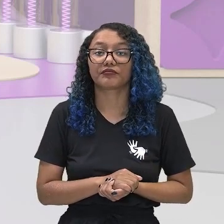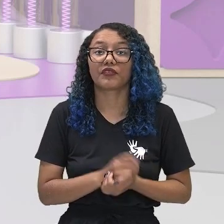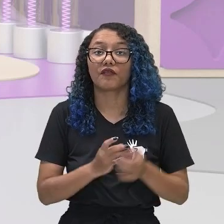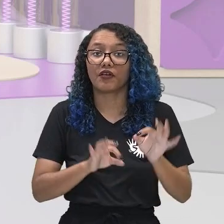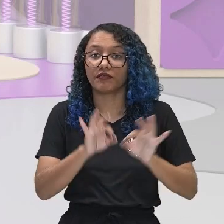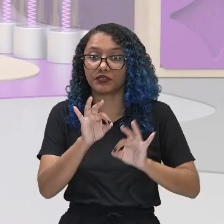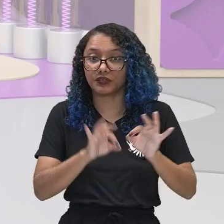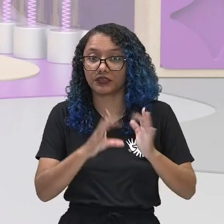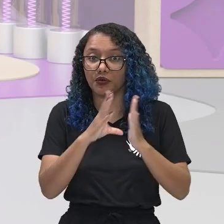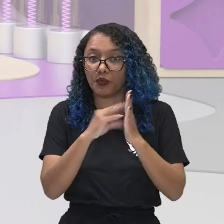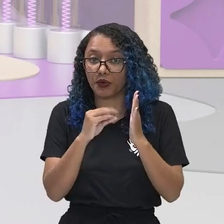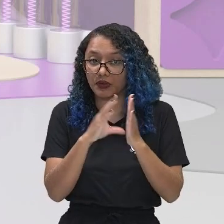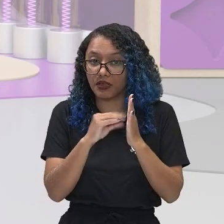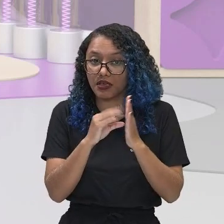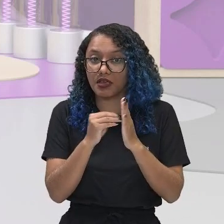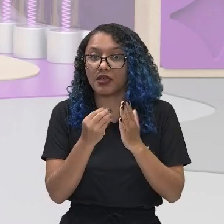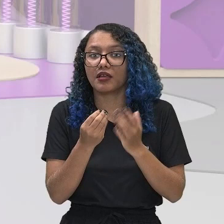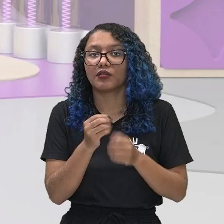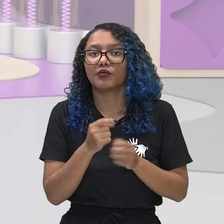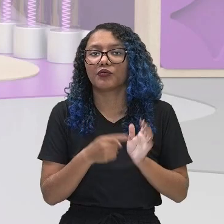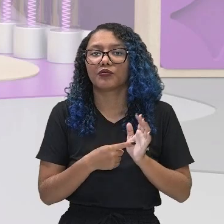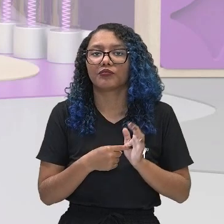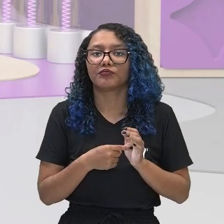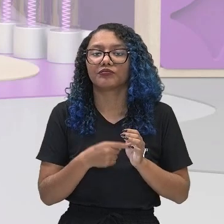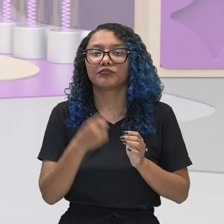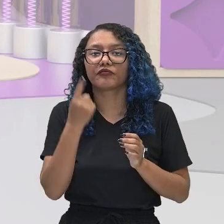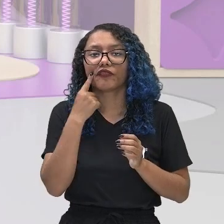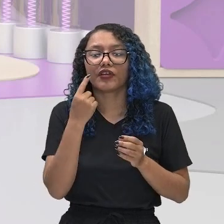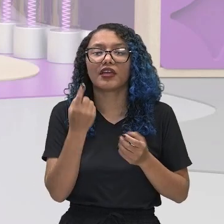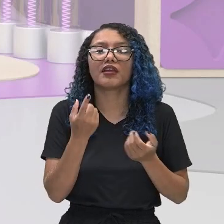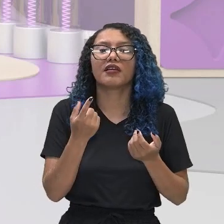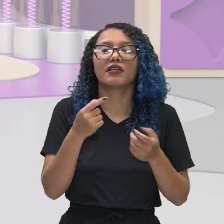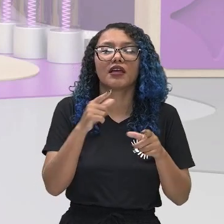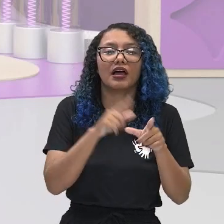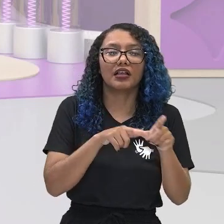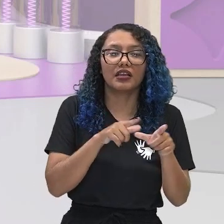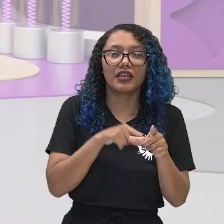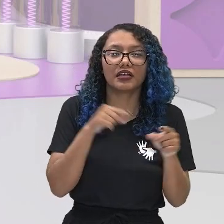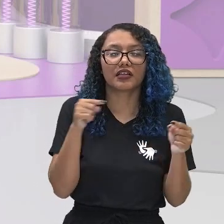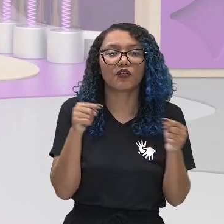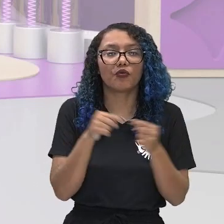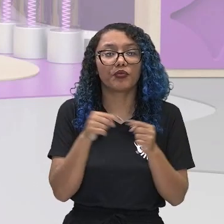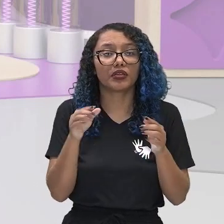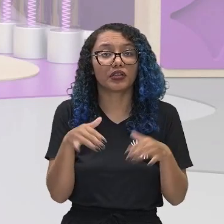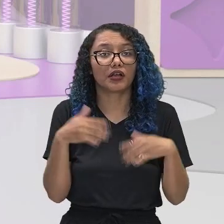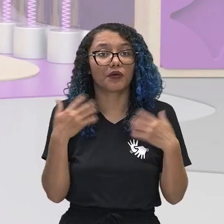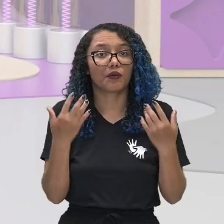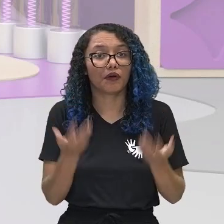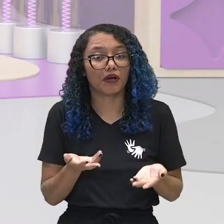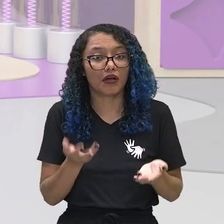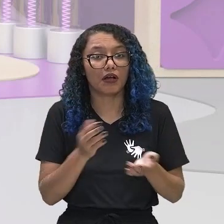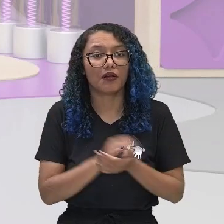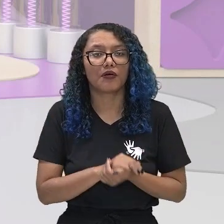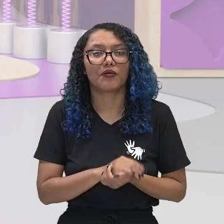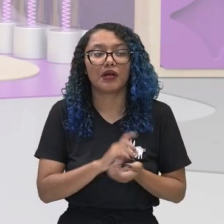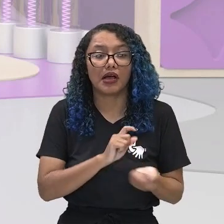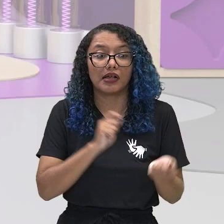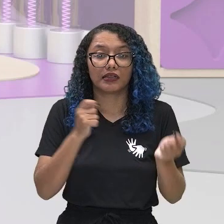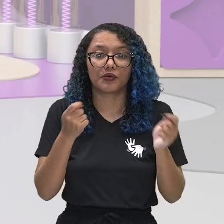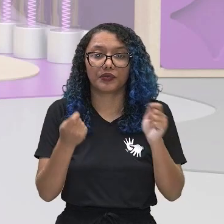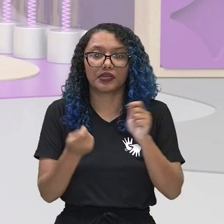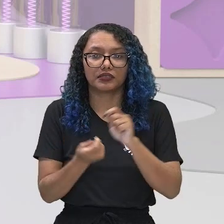primeiro, definir exatamente quem são as variáveis, que nós vamos fazer essa